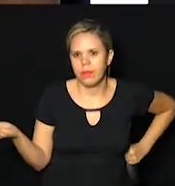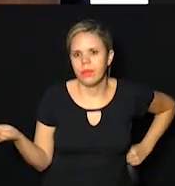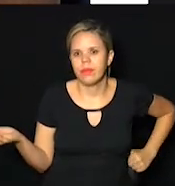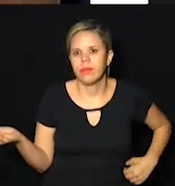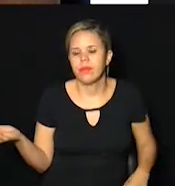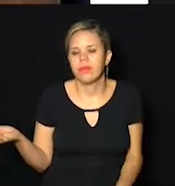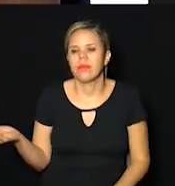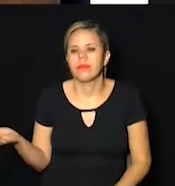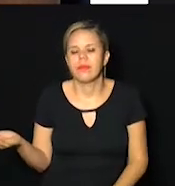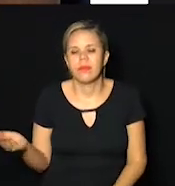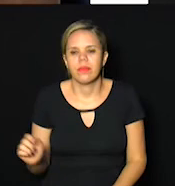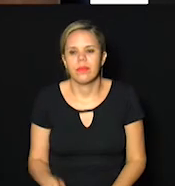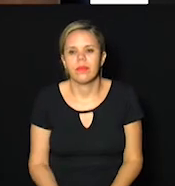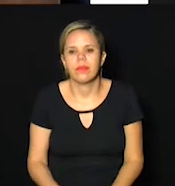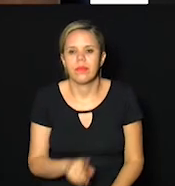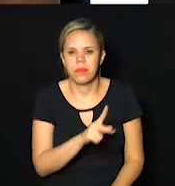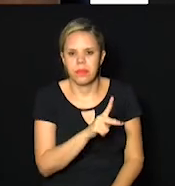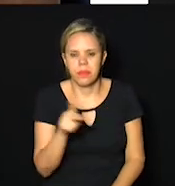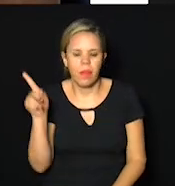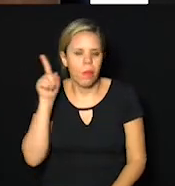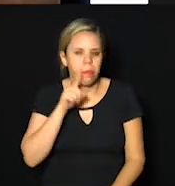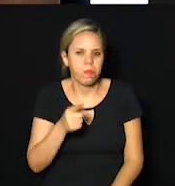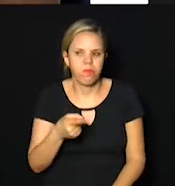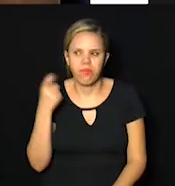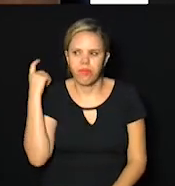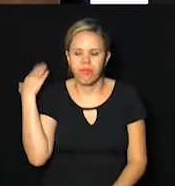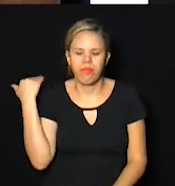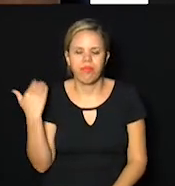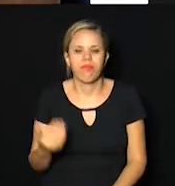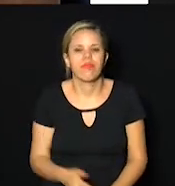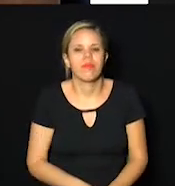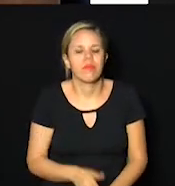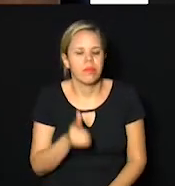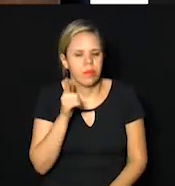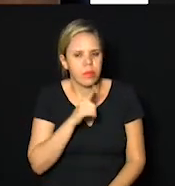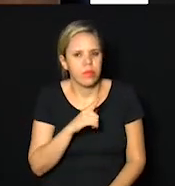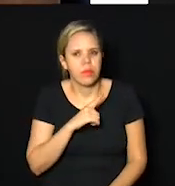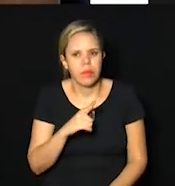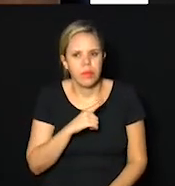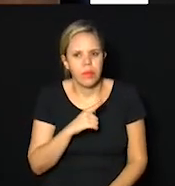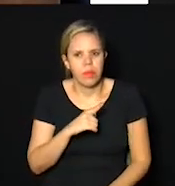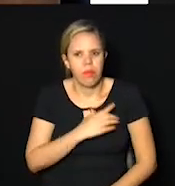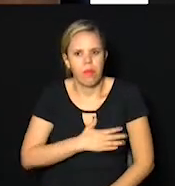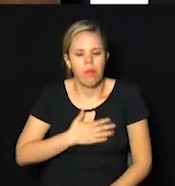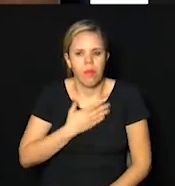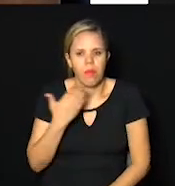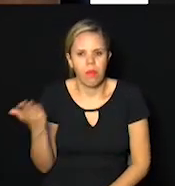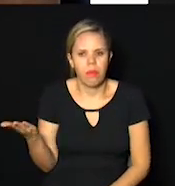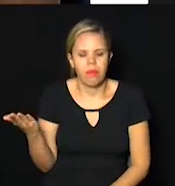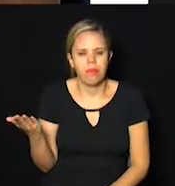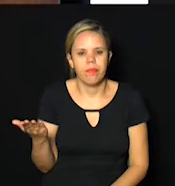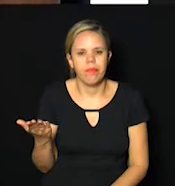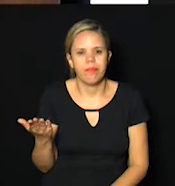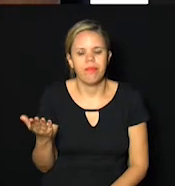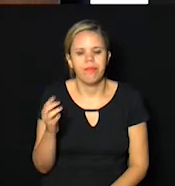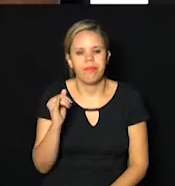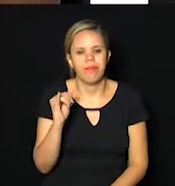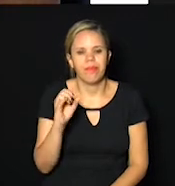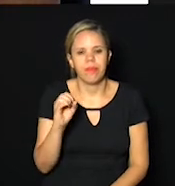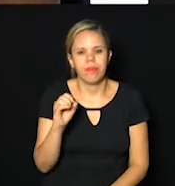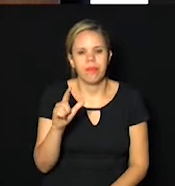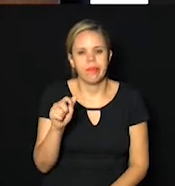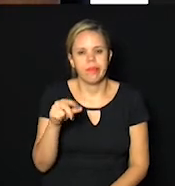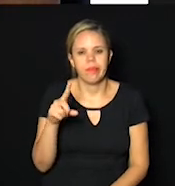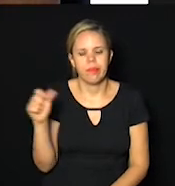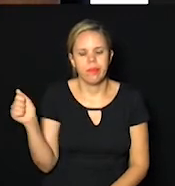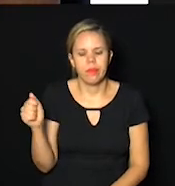O Obama consegue ter uma... eu gostei aqui, a Yolanda, quando eu falei do cachorrinho, ela falou, não